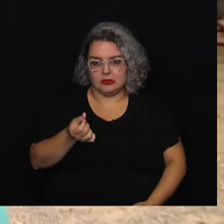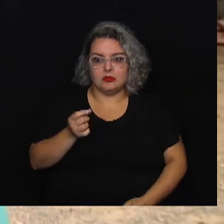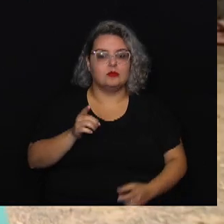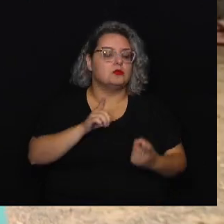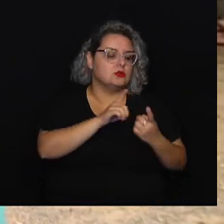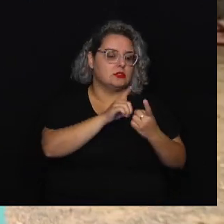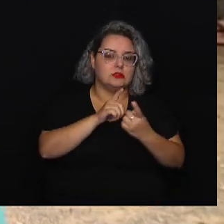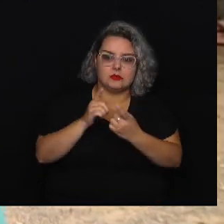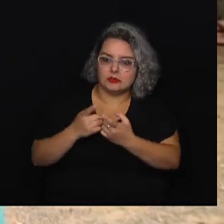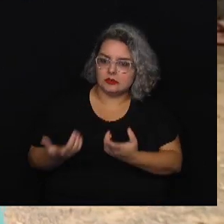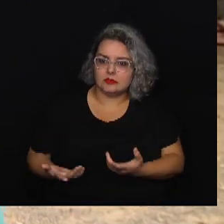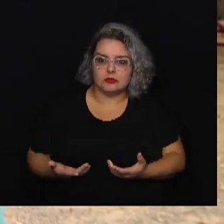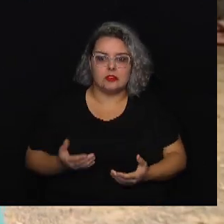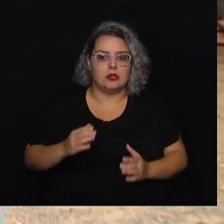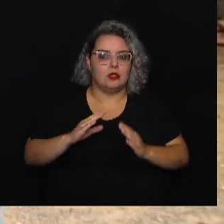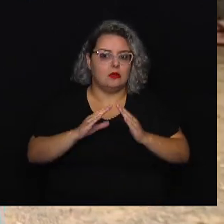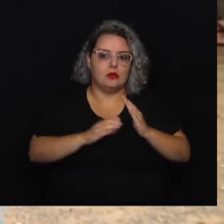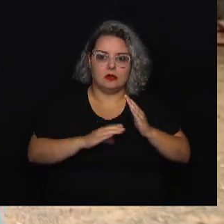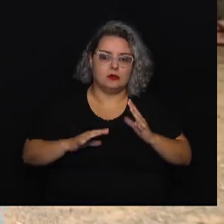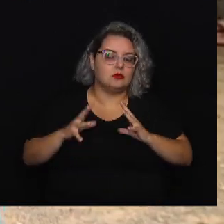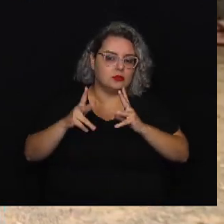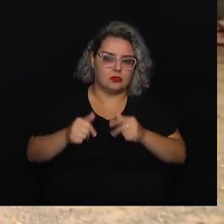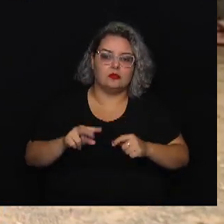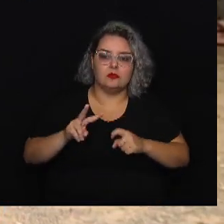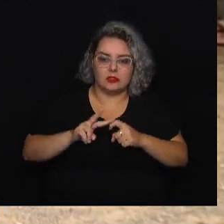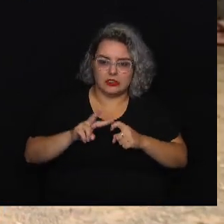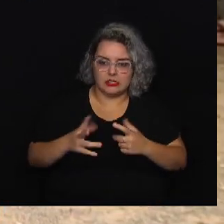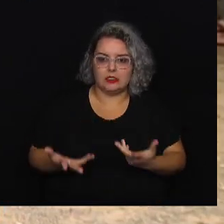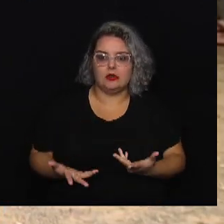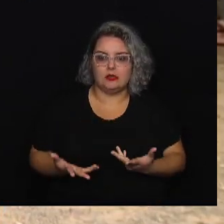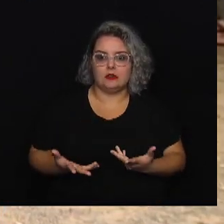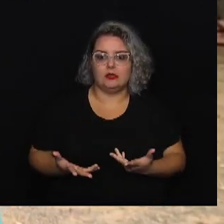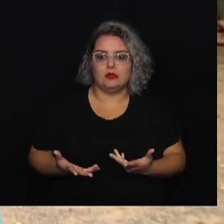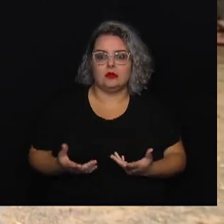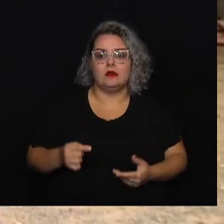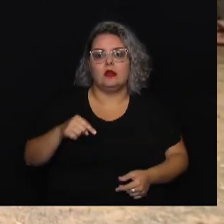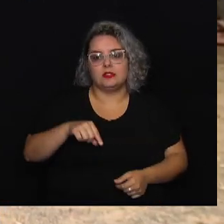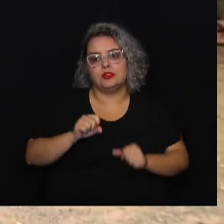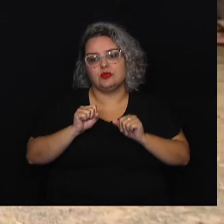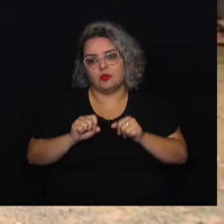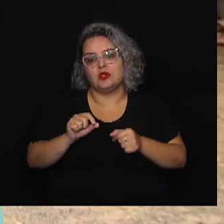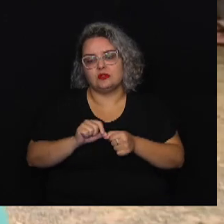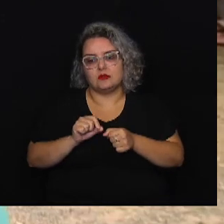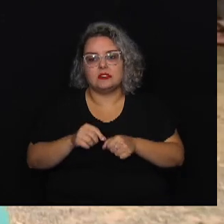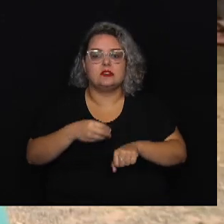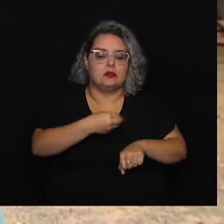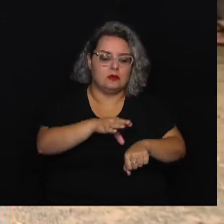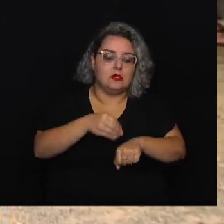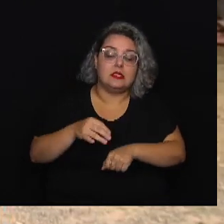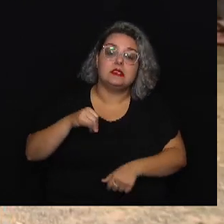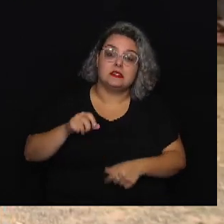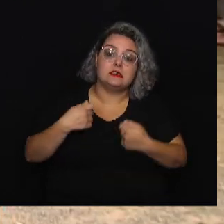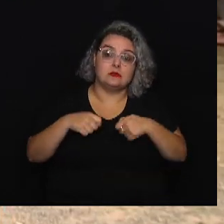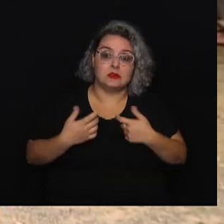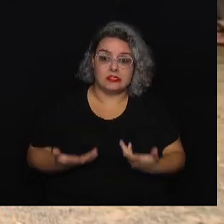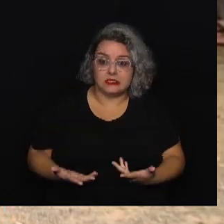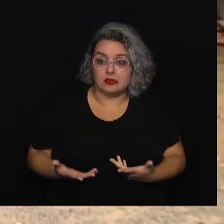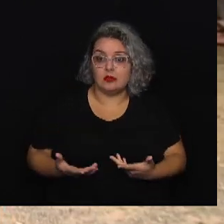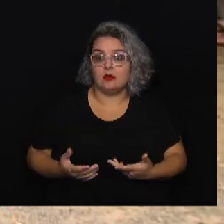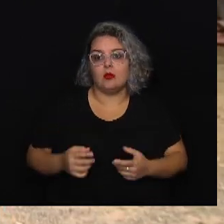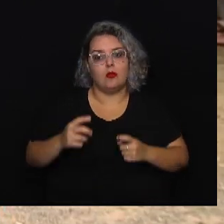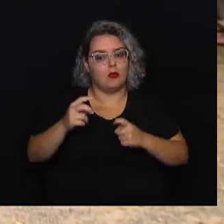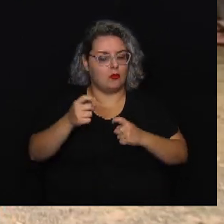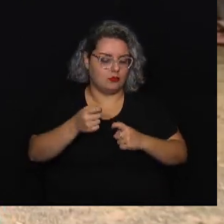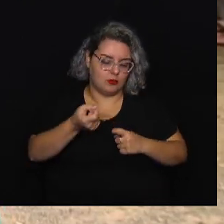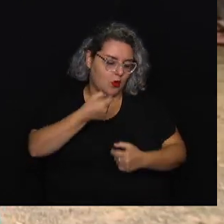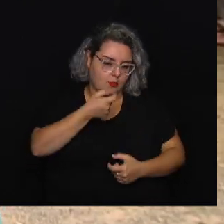atendimentos, atendimento clínico em geral, né, veterinário, só que a gente pode fazer algum encaminhamento, se caso necessário, ou prescrever a medicação